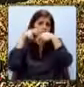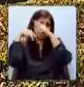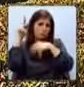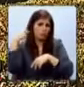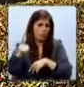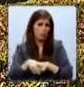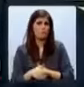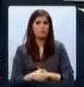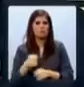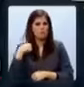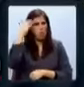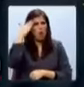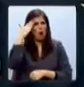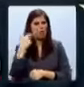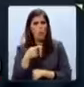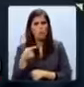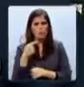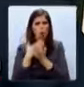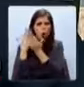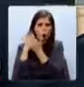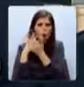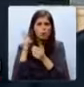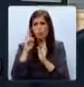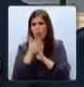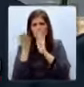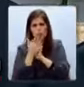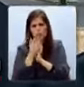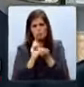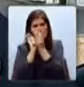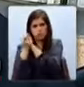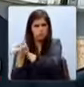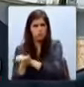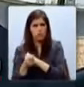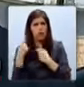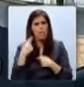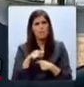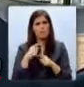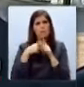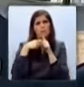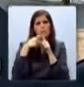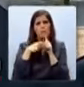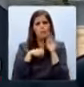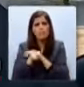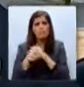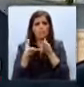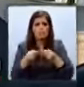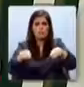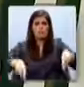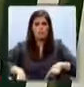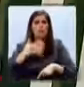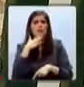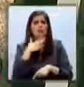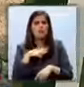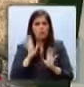Acho que o mínimo é fazer obras urgentes para pelo menos eles terem temperaturas que possam aprender. Não sei se é preciso estar com